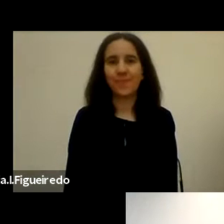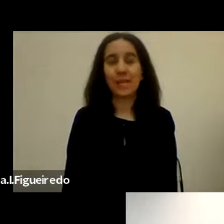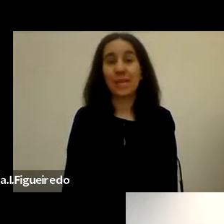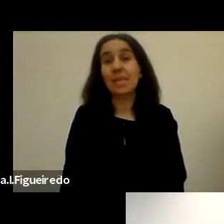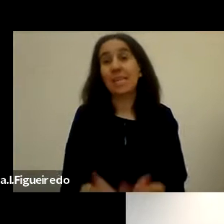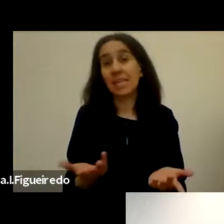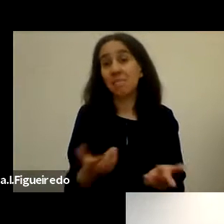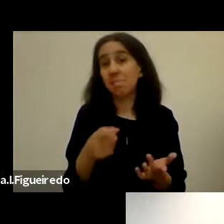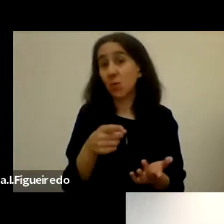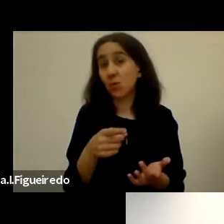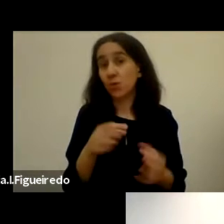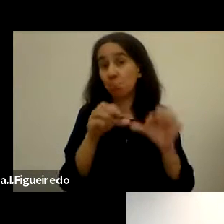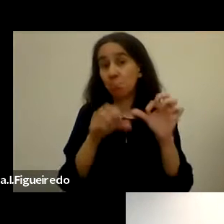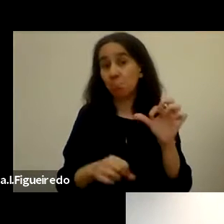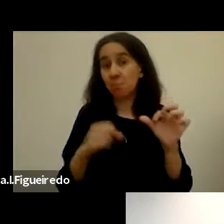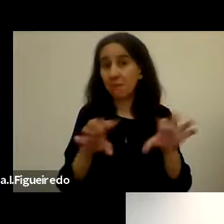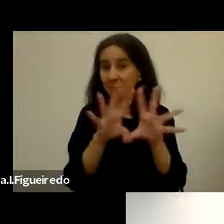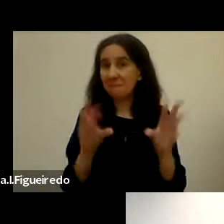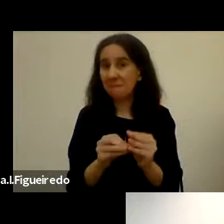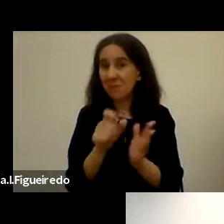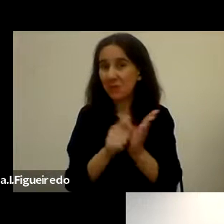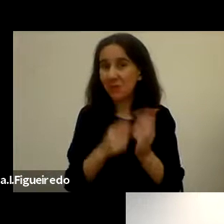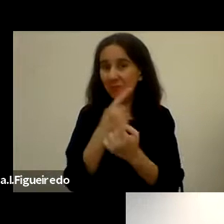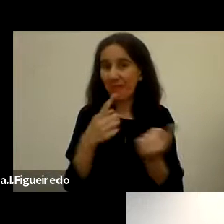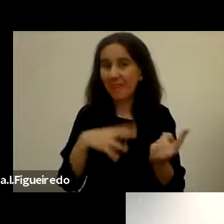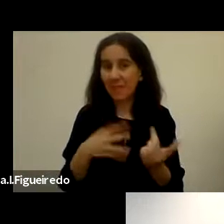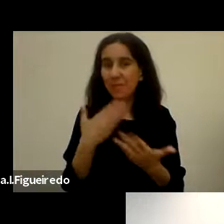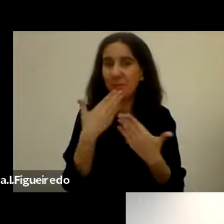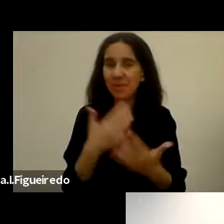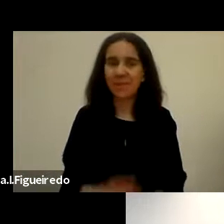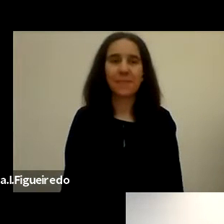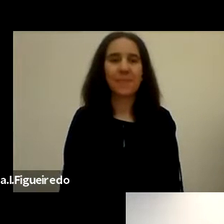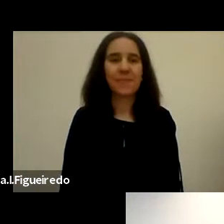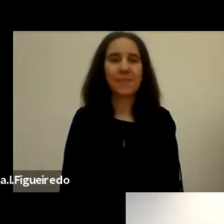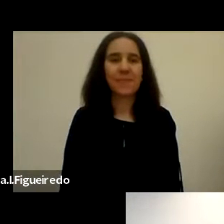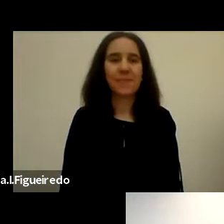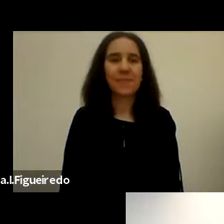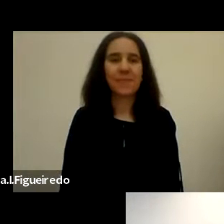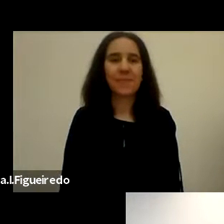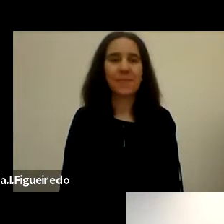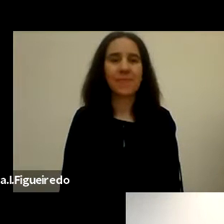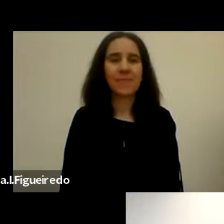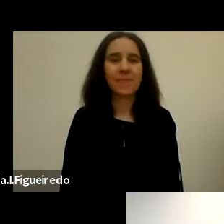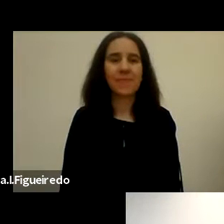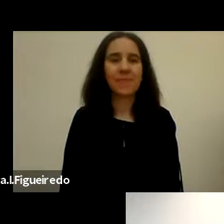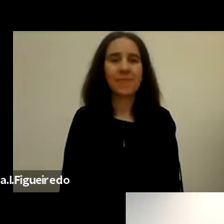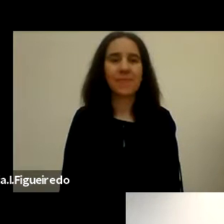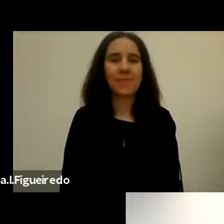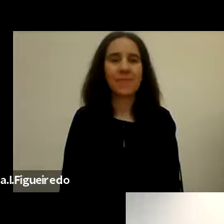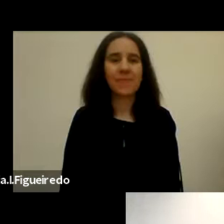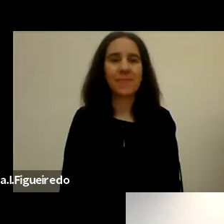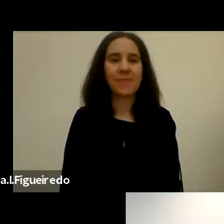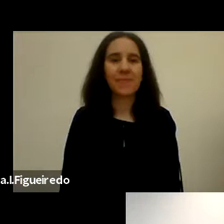com isto acho que abrangei os pontos que queria transmitir. Muito obrigado. Obrigada, Abel. Dirijo agora a pergunta ao Tito